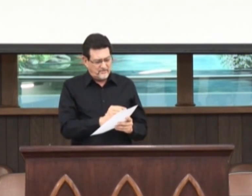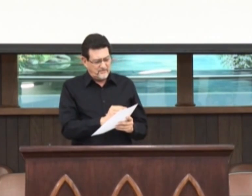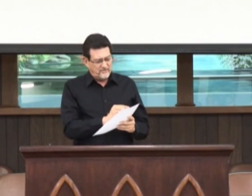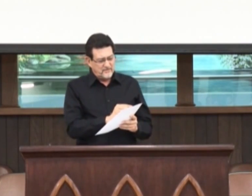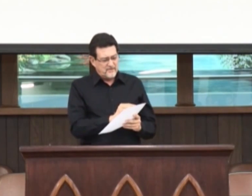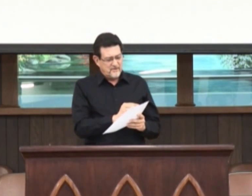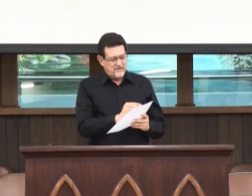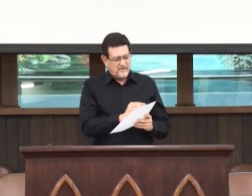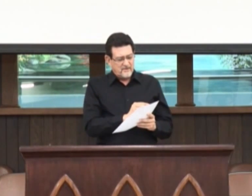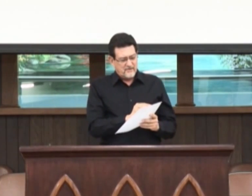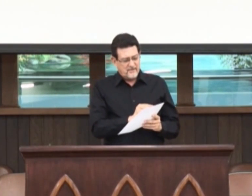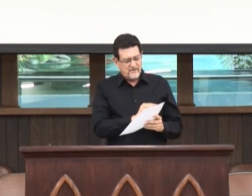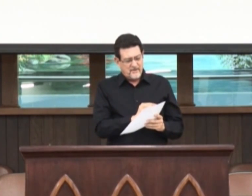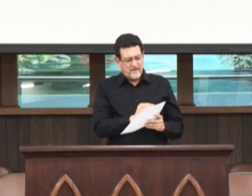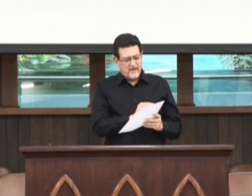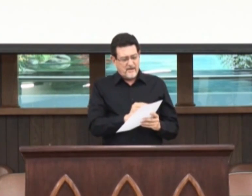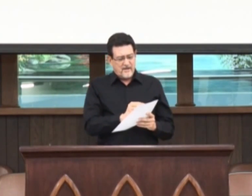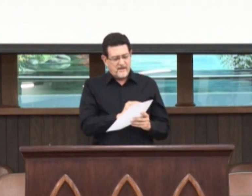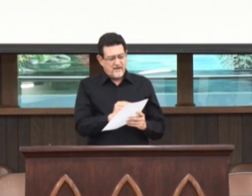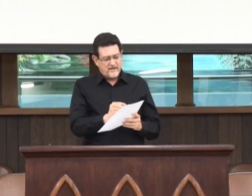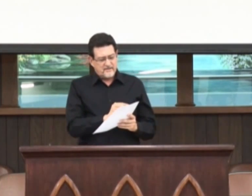salvação,